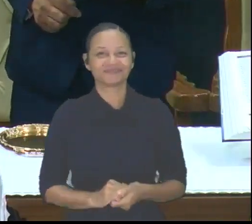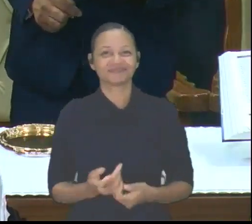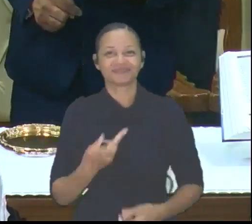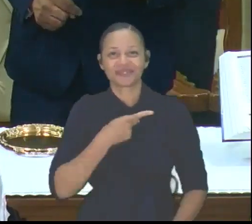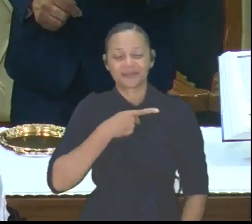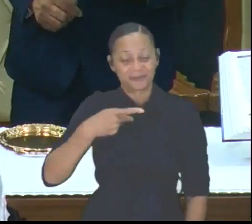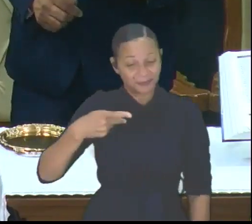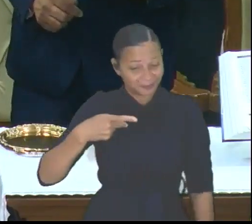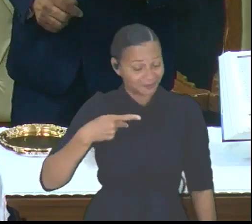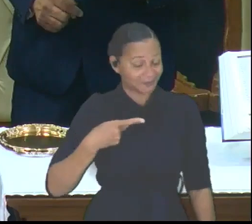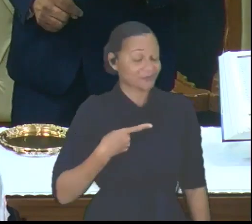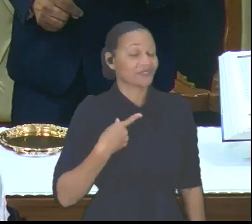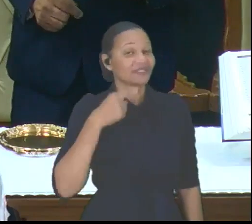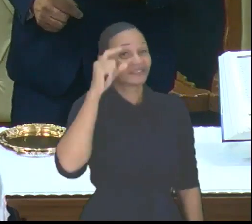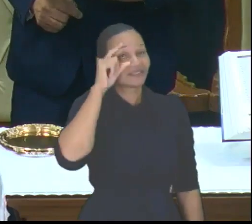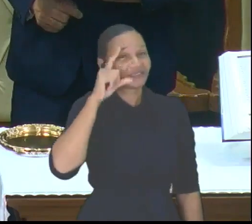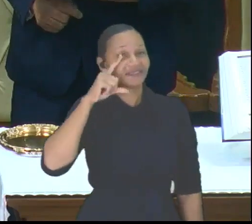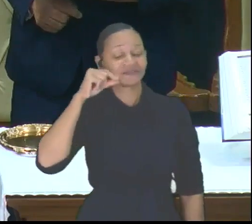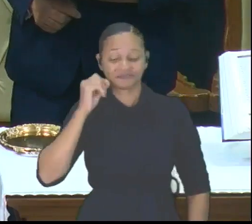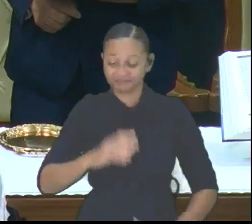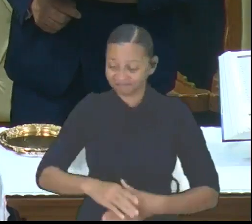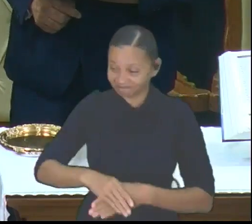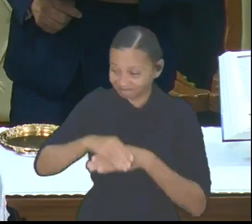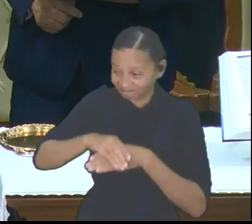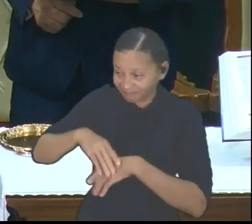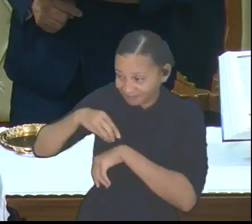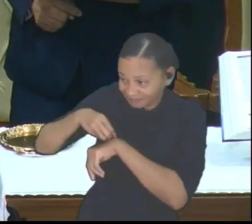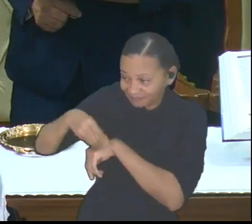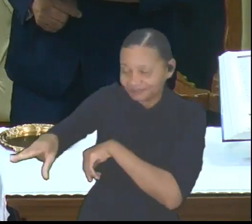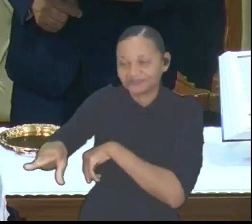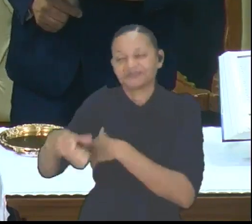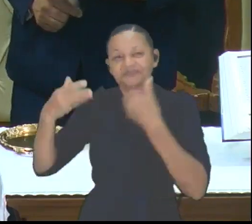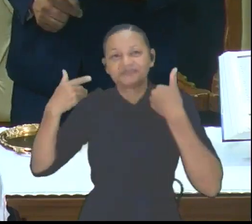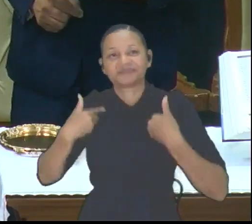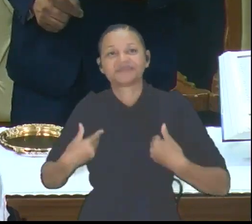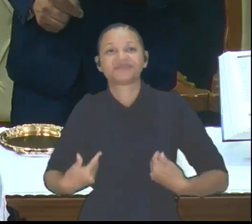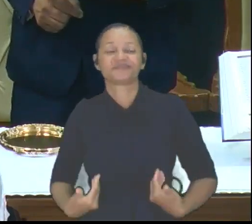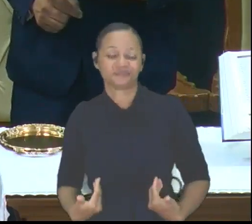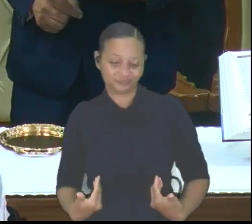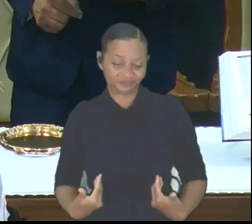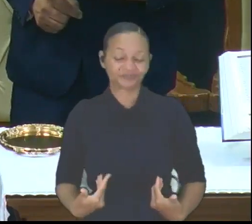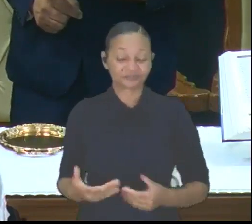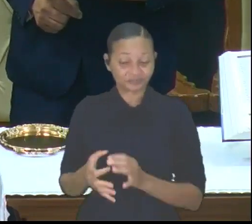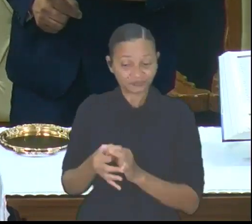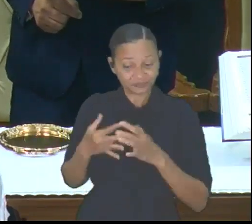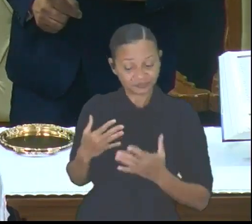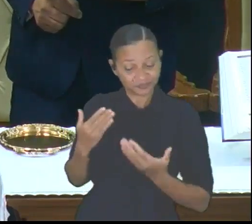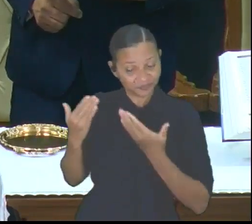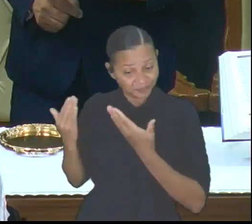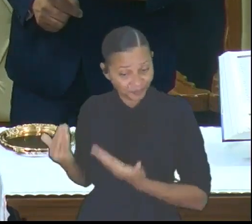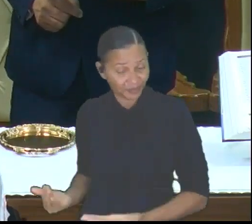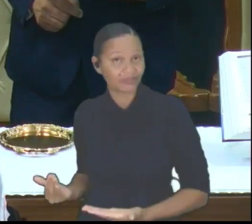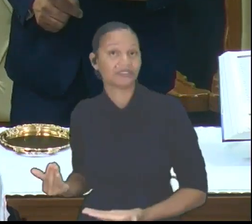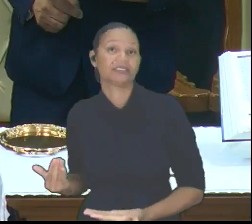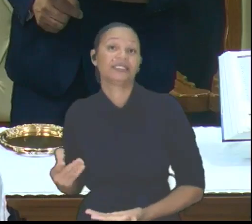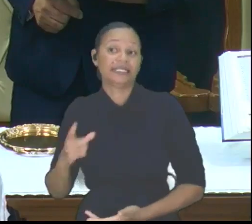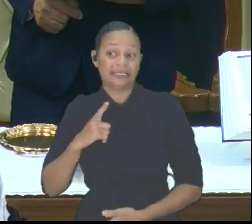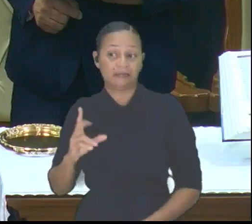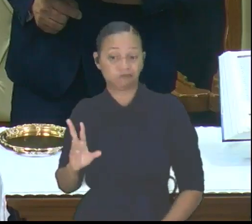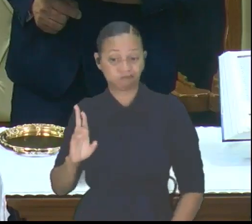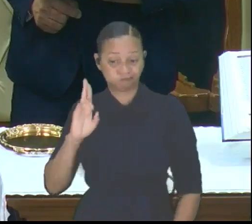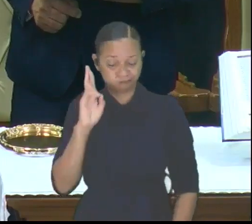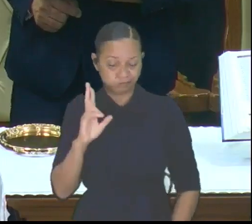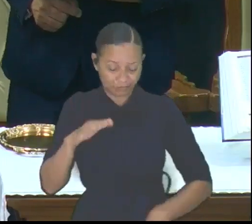Pastor Isvaldo, receba também os cumprimentos do meu pastor, que se aqui estou pela autorização dele, embora presida um campo, mas